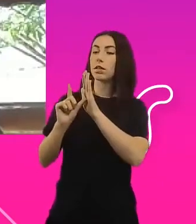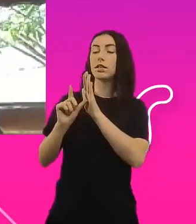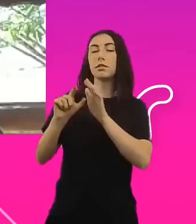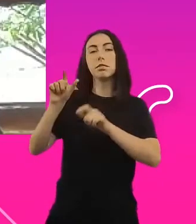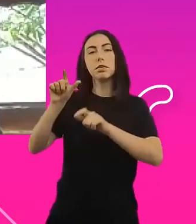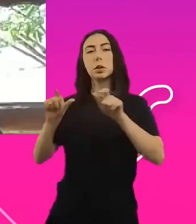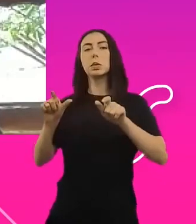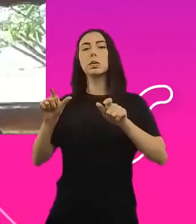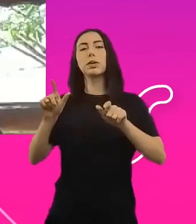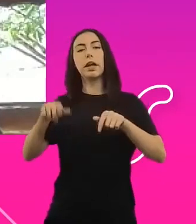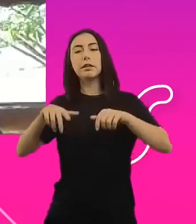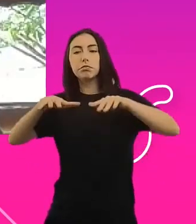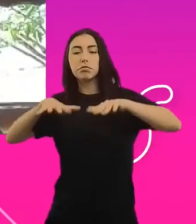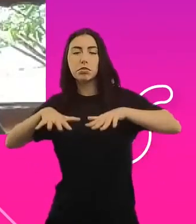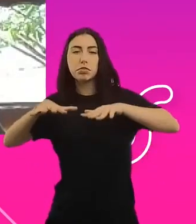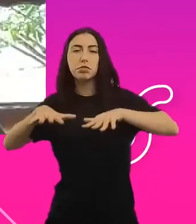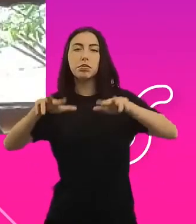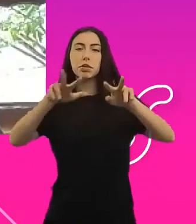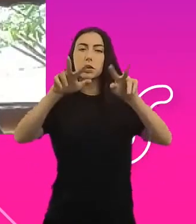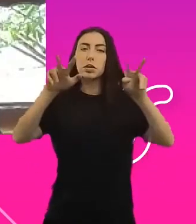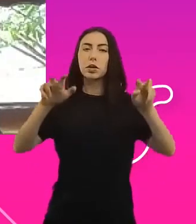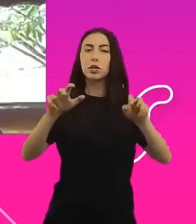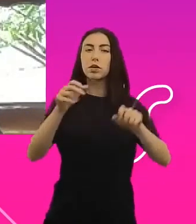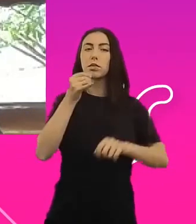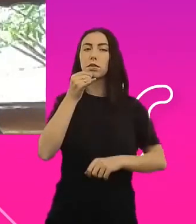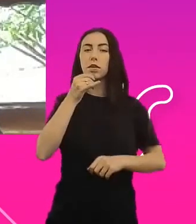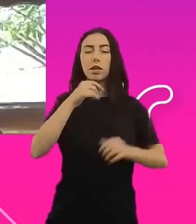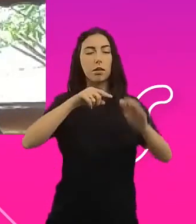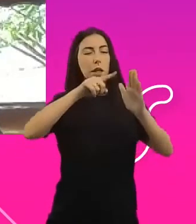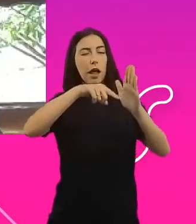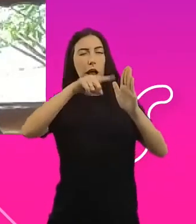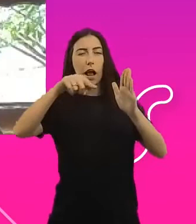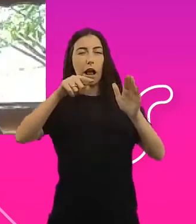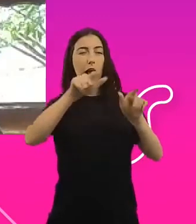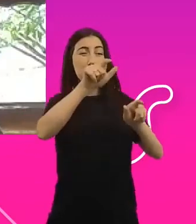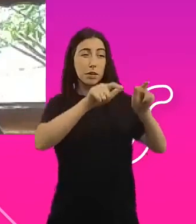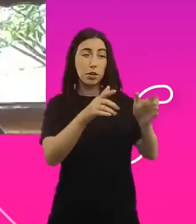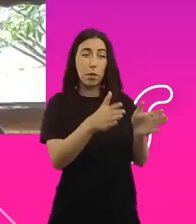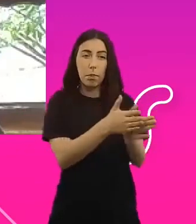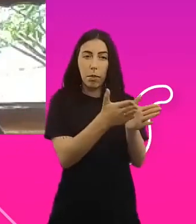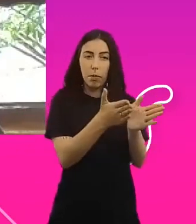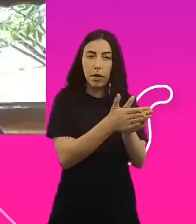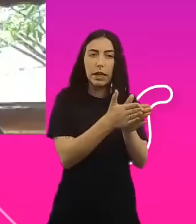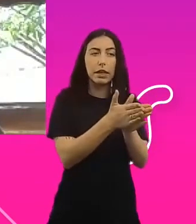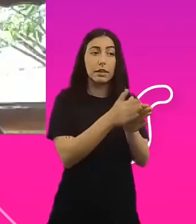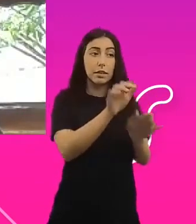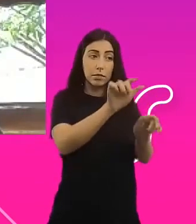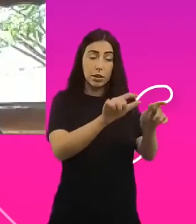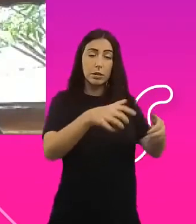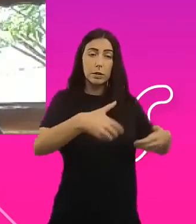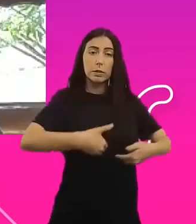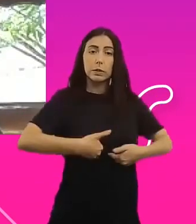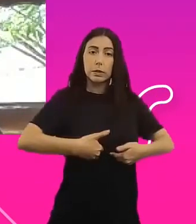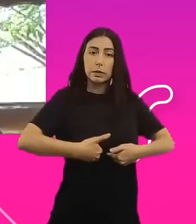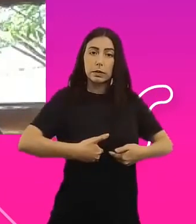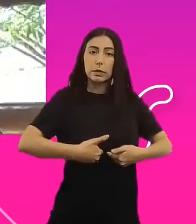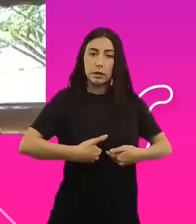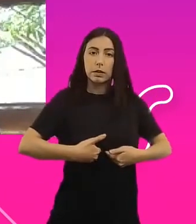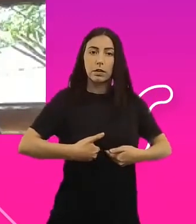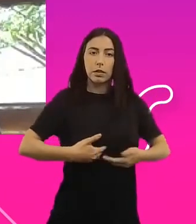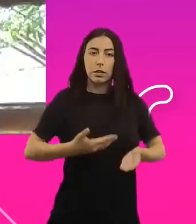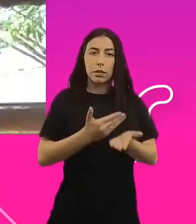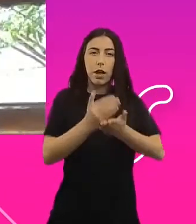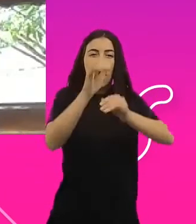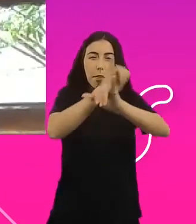comentou, essa questão dos índices de pobreza, as pessoas começando a sentir fome, né, e começavam a chegar essas notícias, então, a gente